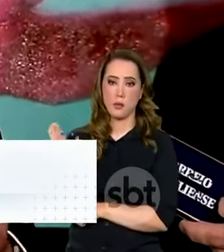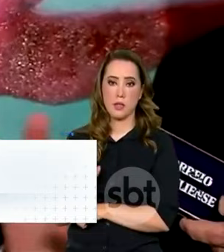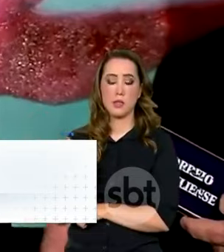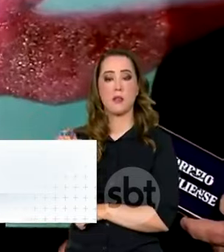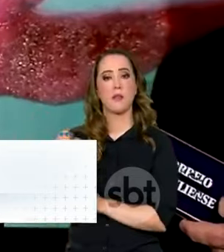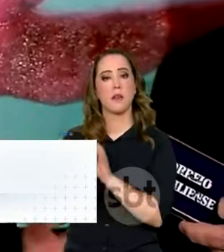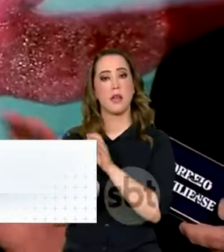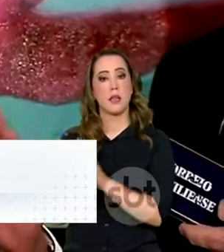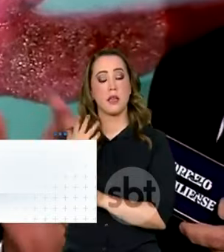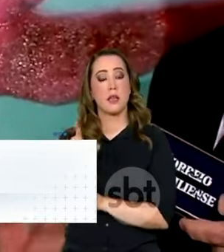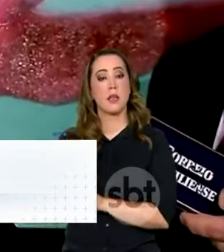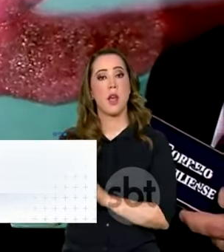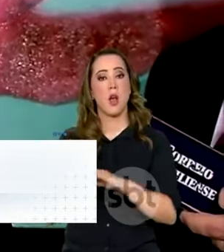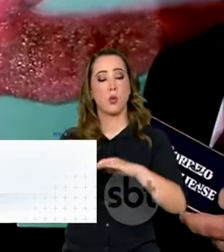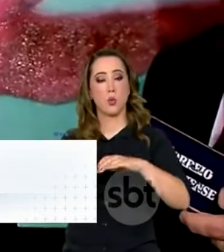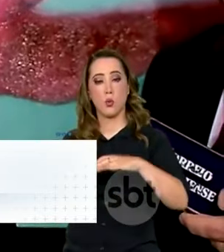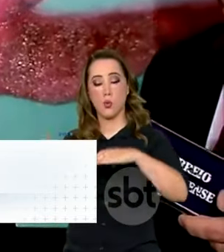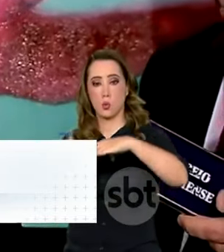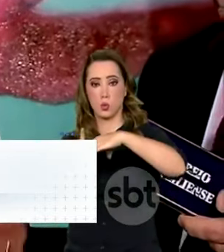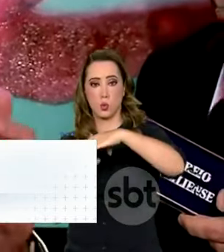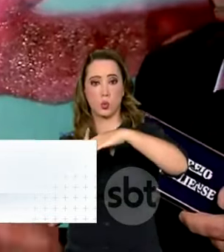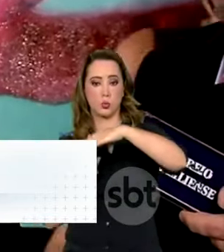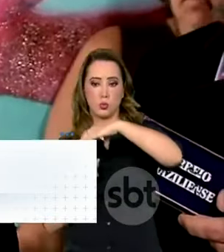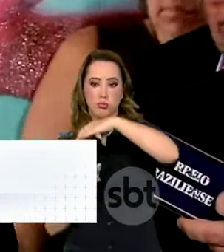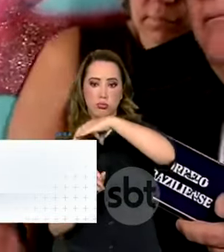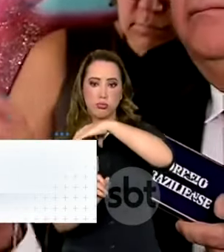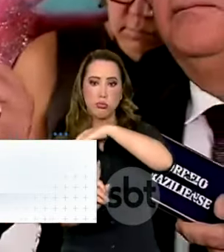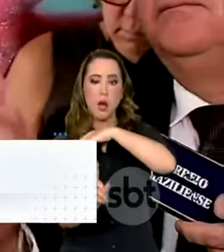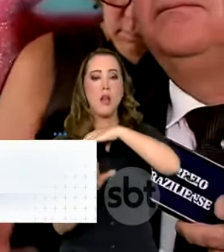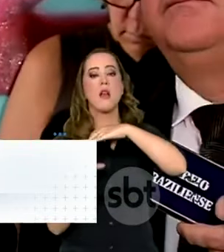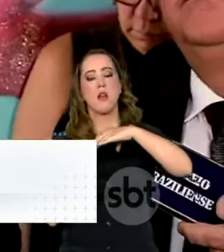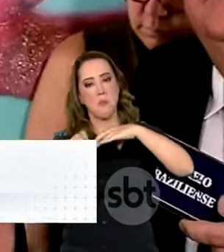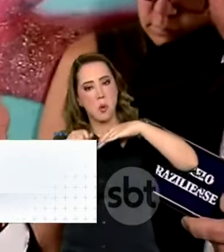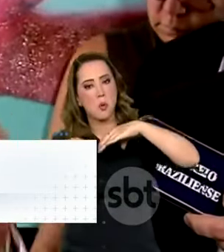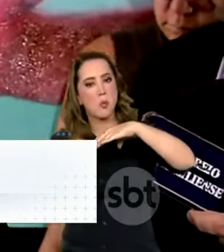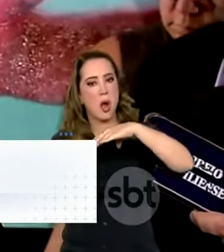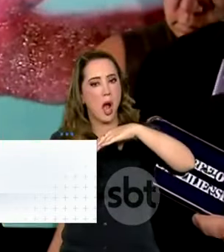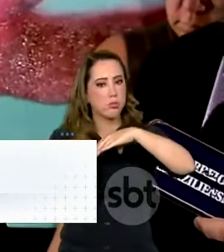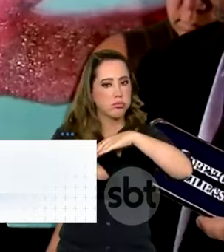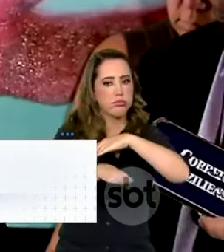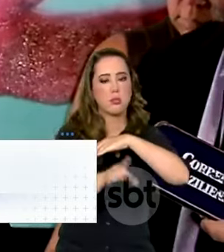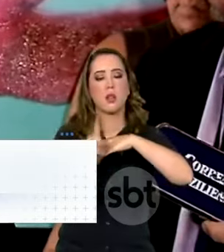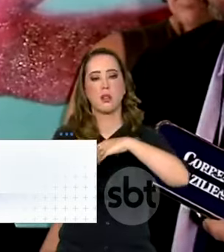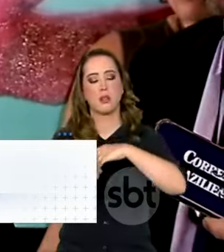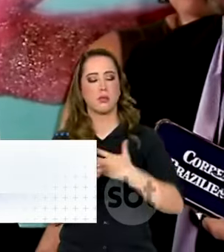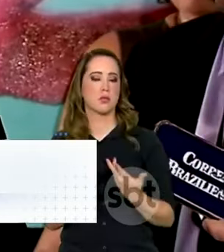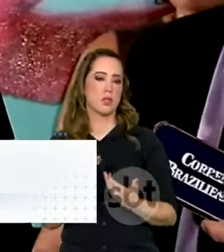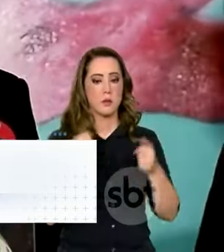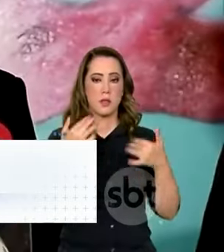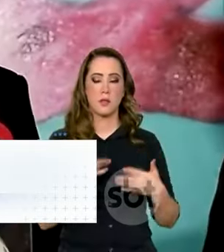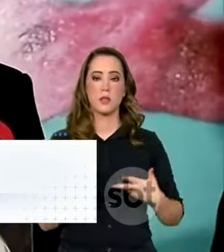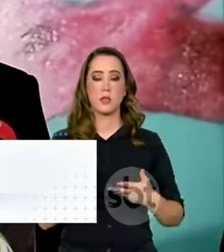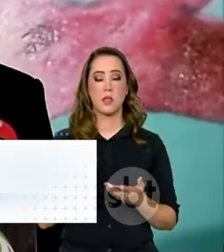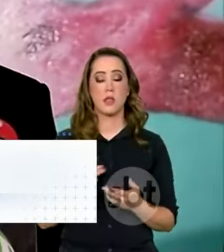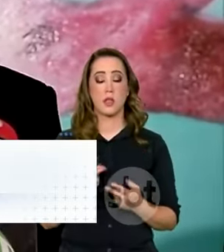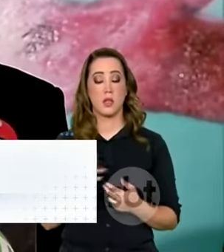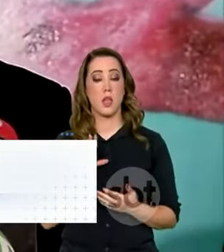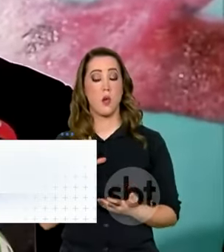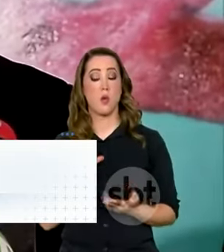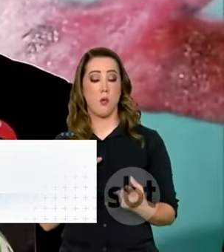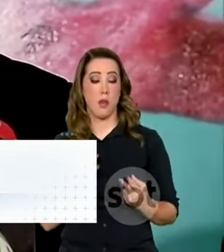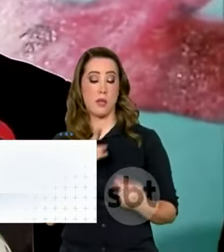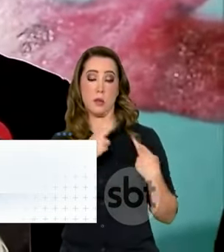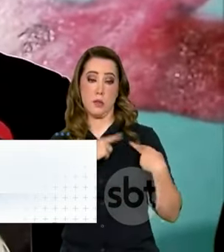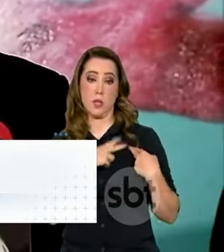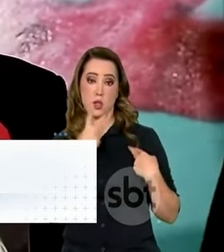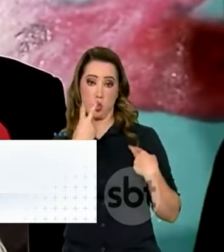túnel Santos-Guarujá, na ordem de 5 milhões e meio. Então vamos dialogar com os trabalhadores e com todos que fazem o Porto de Santos. O primeiro